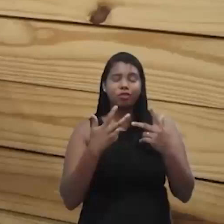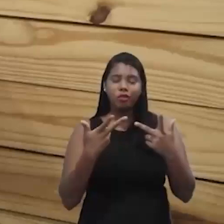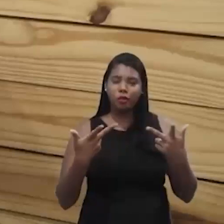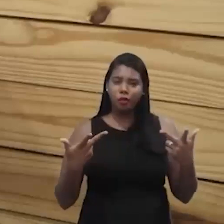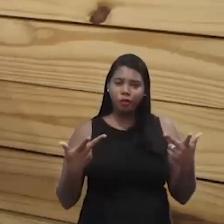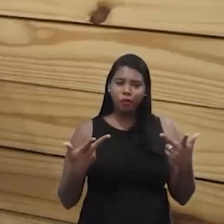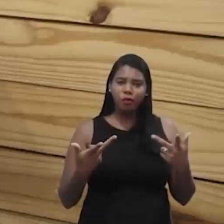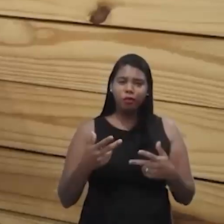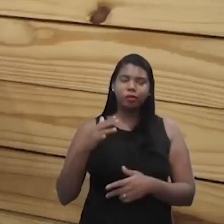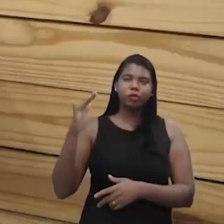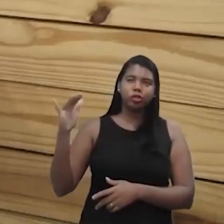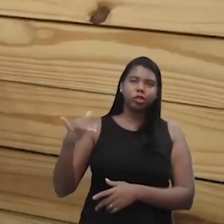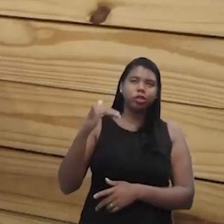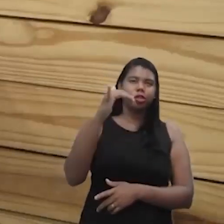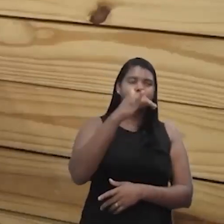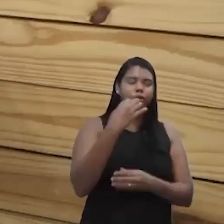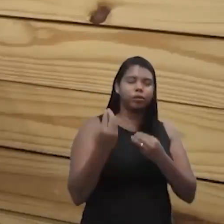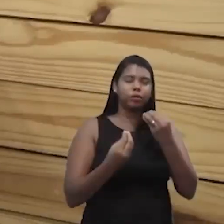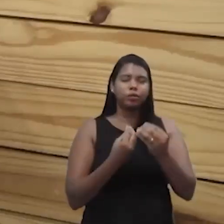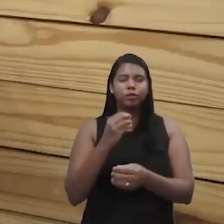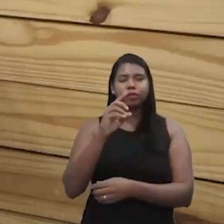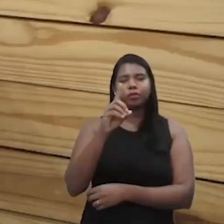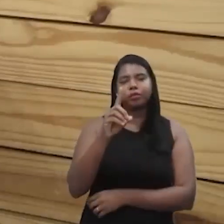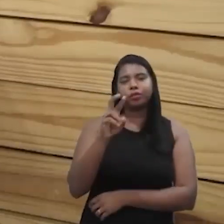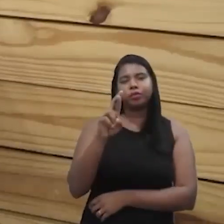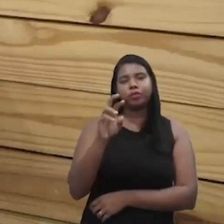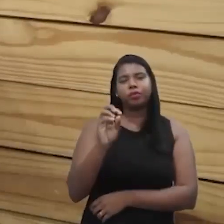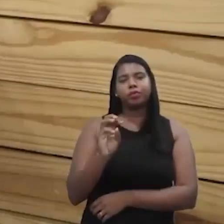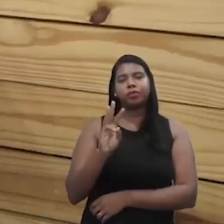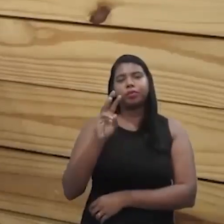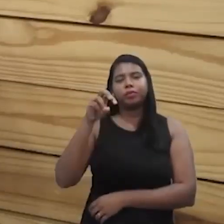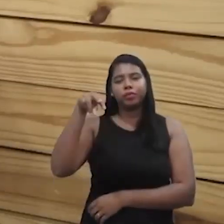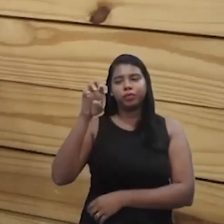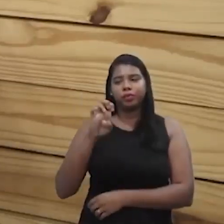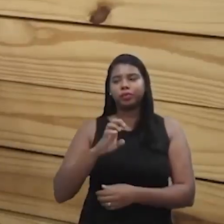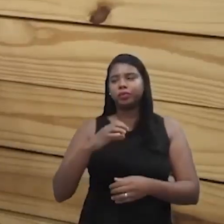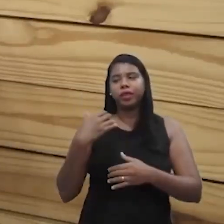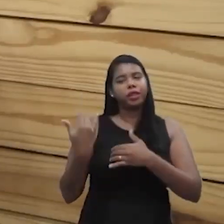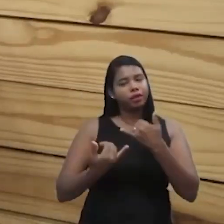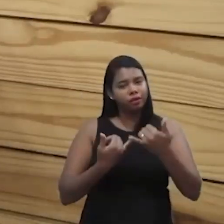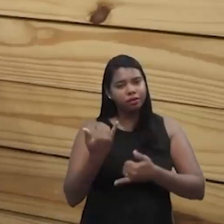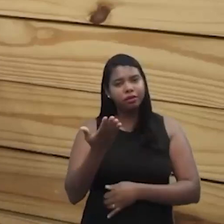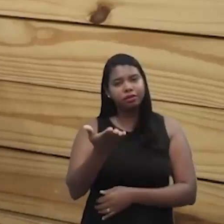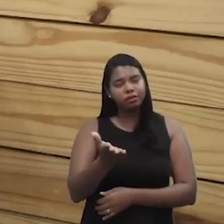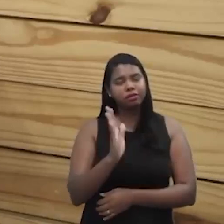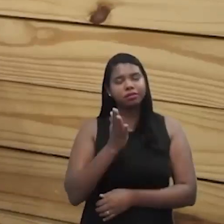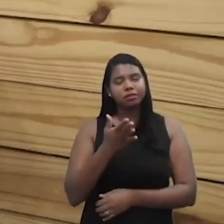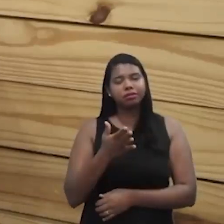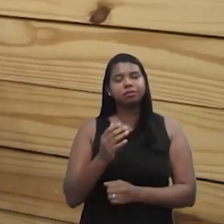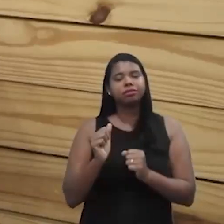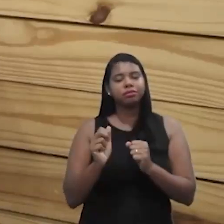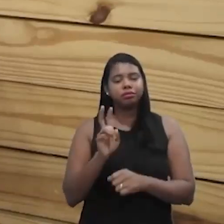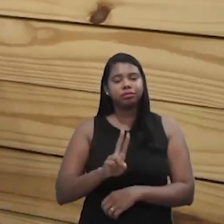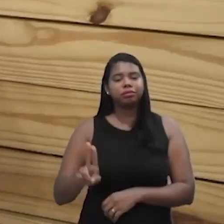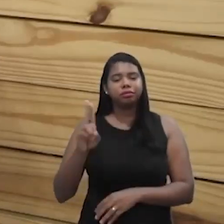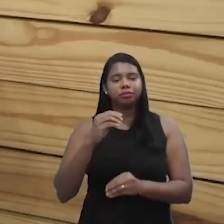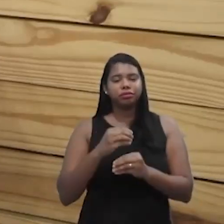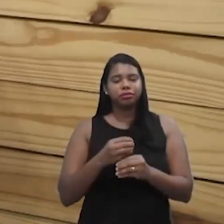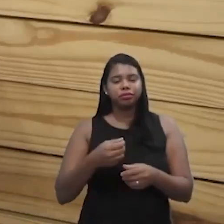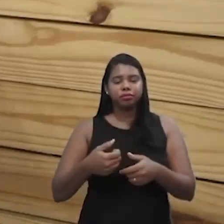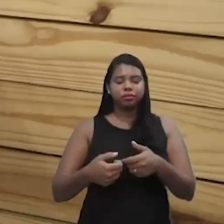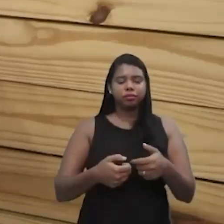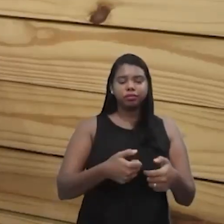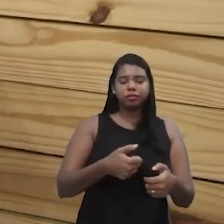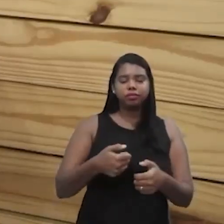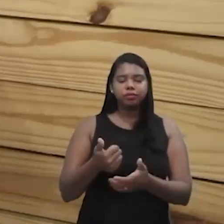tipo de visualização, né, até pela experiência, né, de um brinquedo em que você podia usar um controle